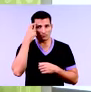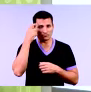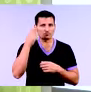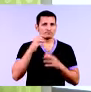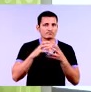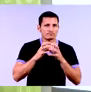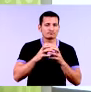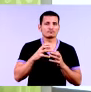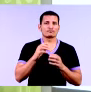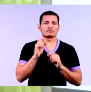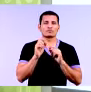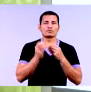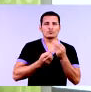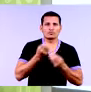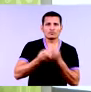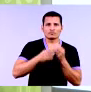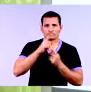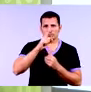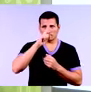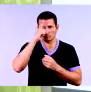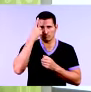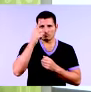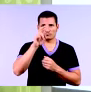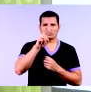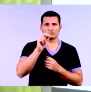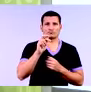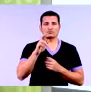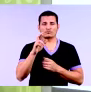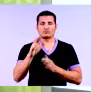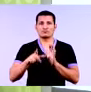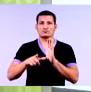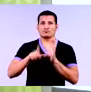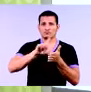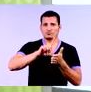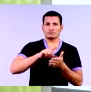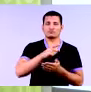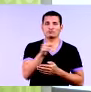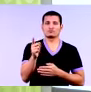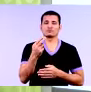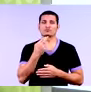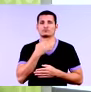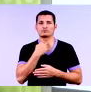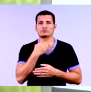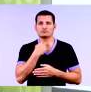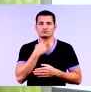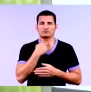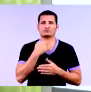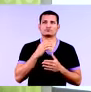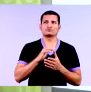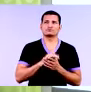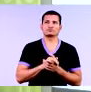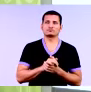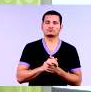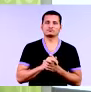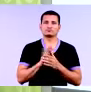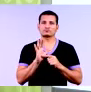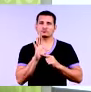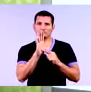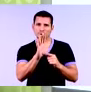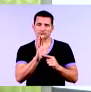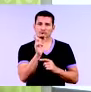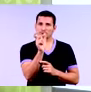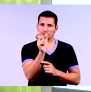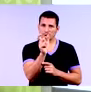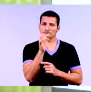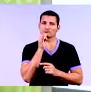a criação de variáveis anteriores. Vocês não podem, em momento nenhum, exibir uma variável que